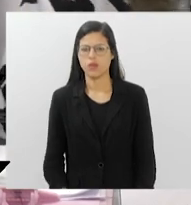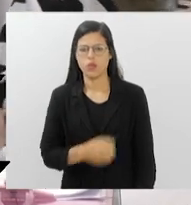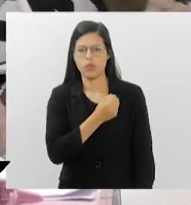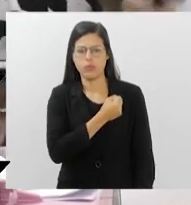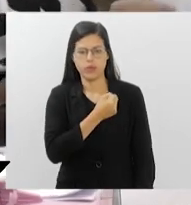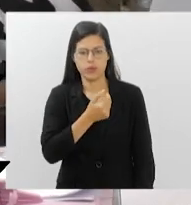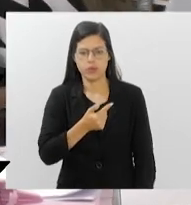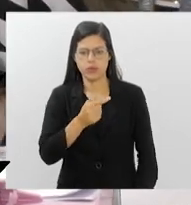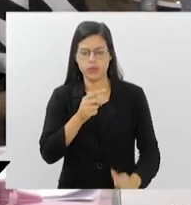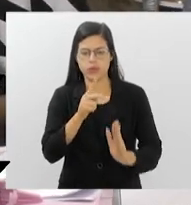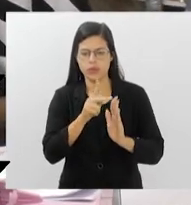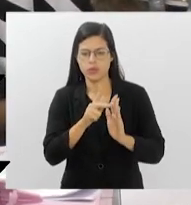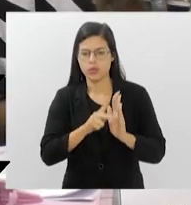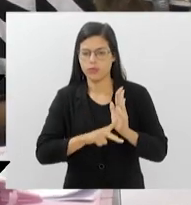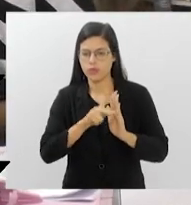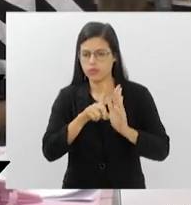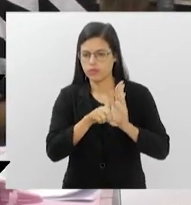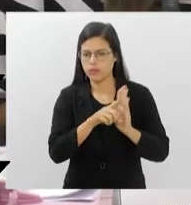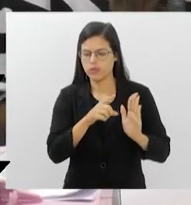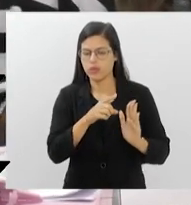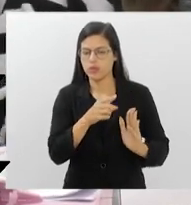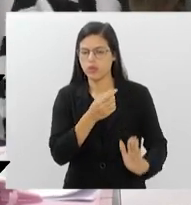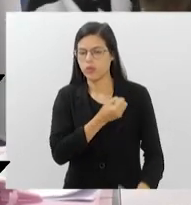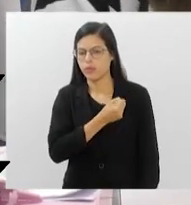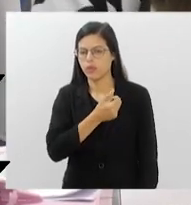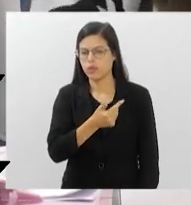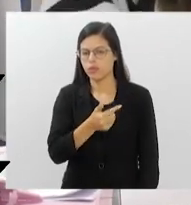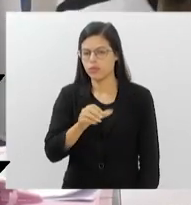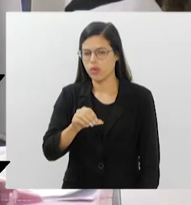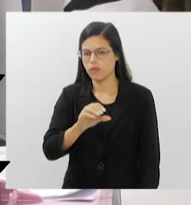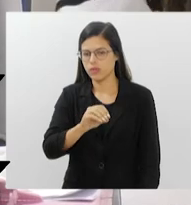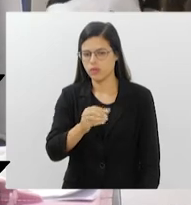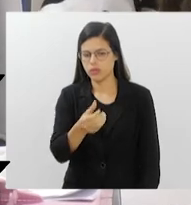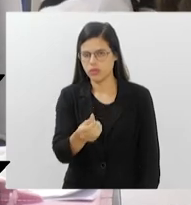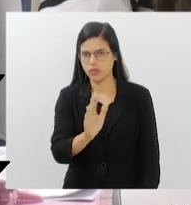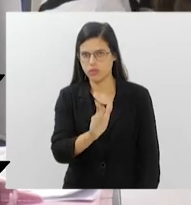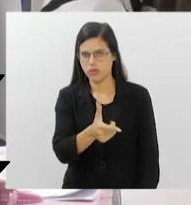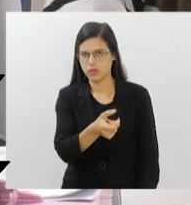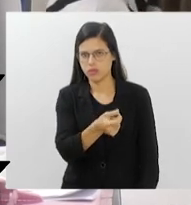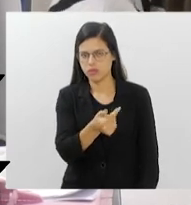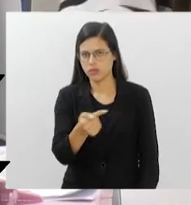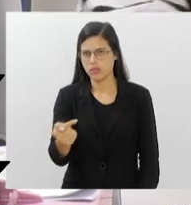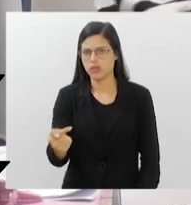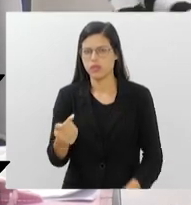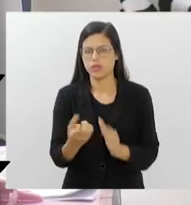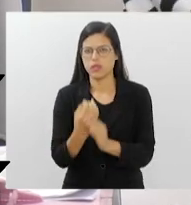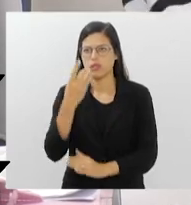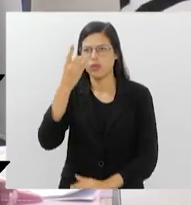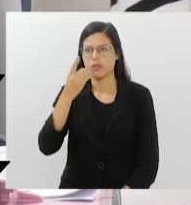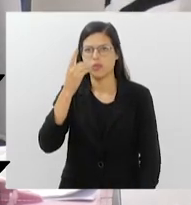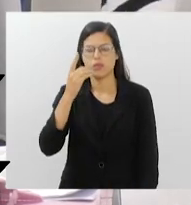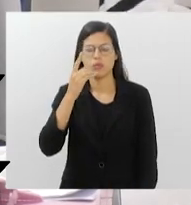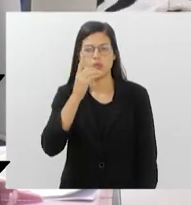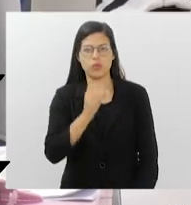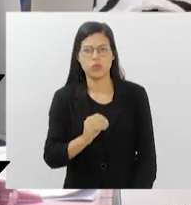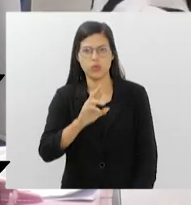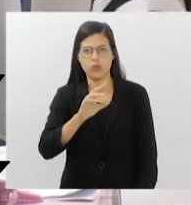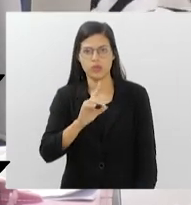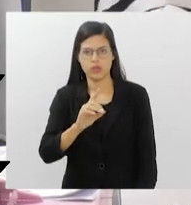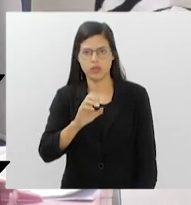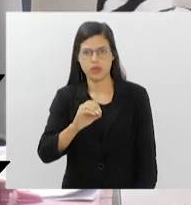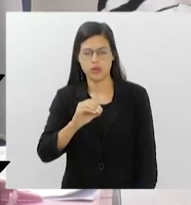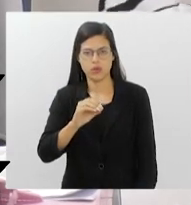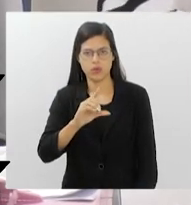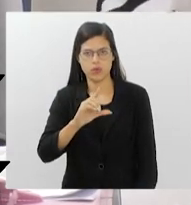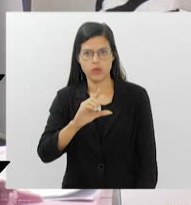item dois emendas de plenário ao projeto de lei número 2906 de 2017 de autoria do deputado Dr dealto que autoriza o poder